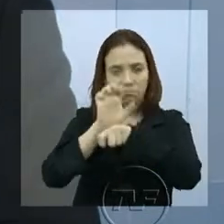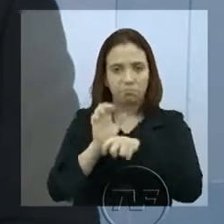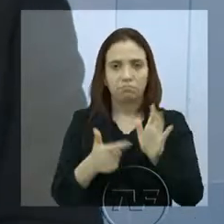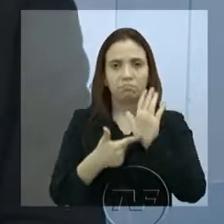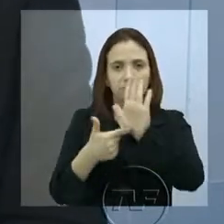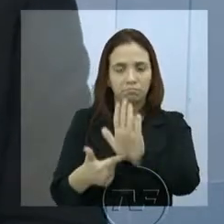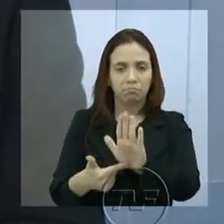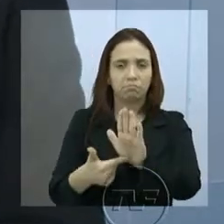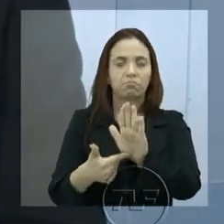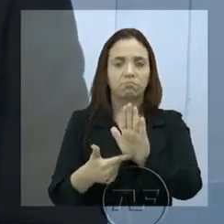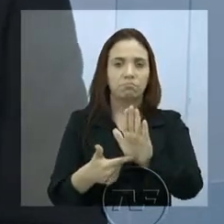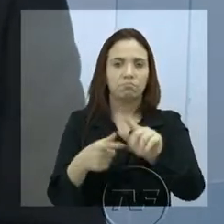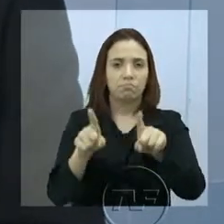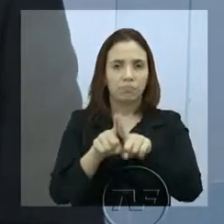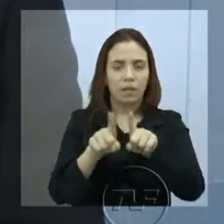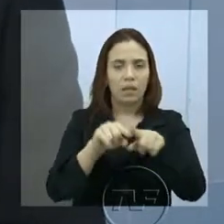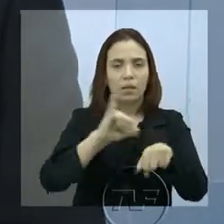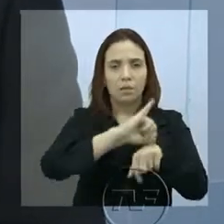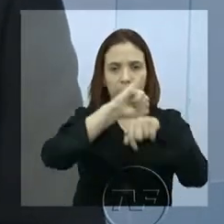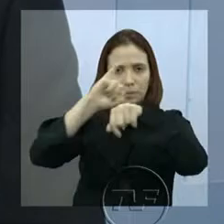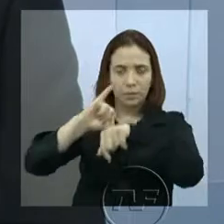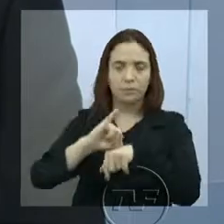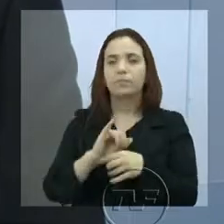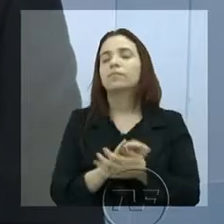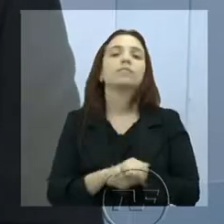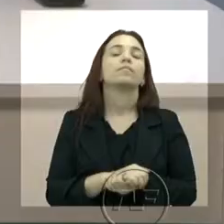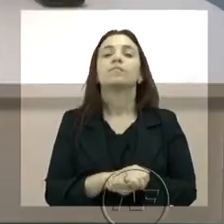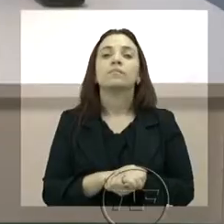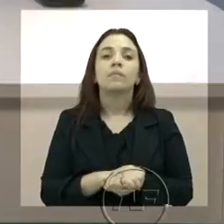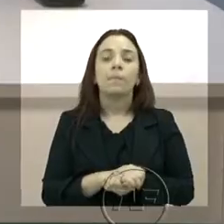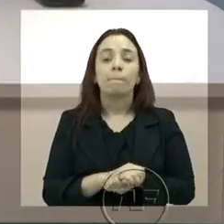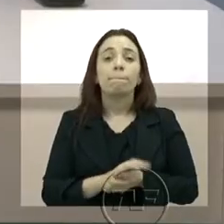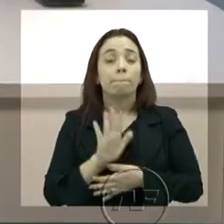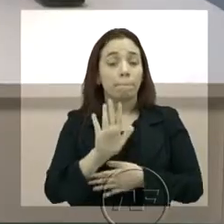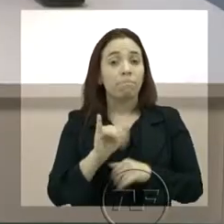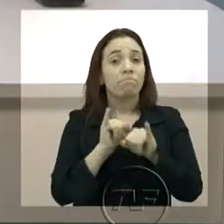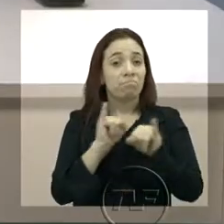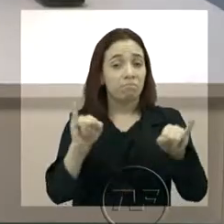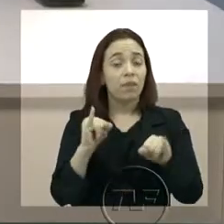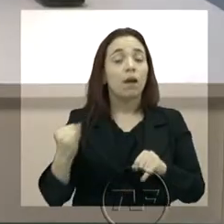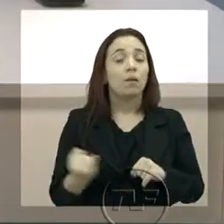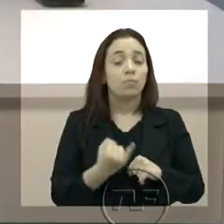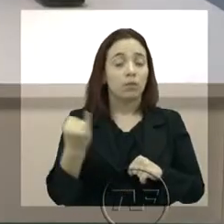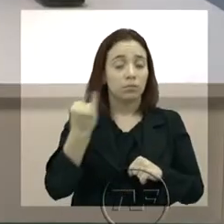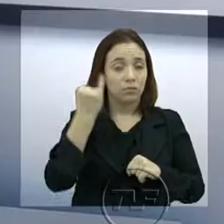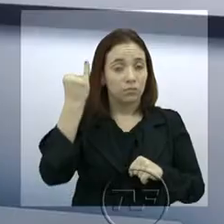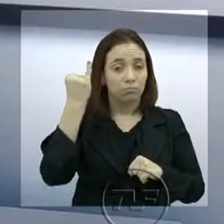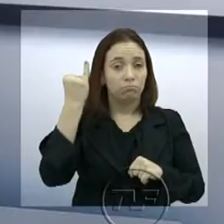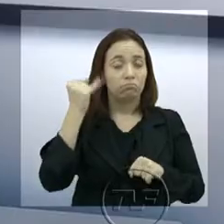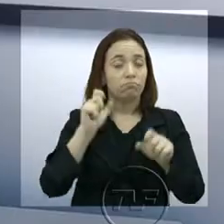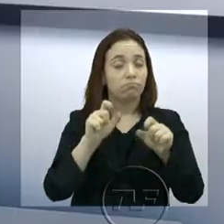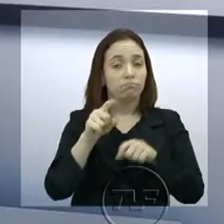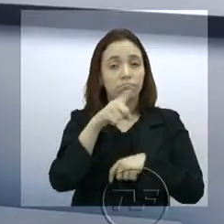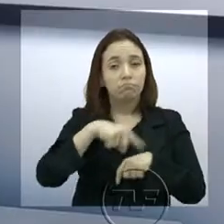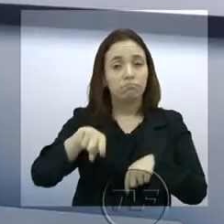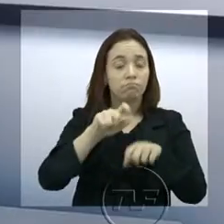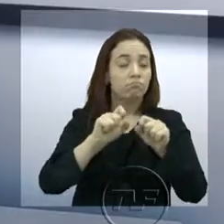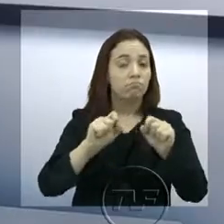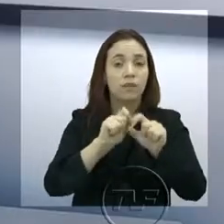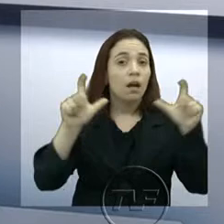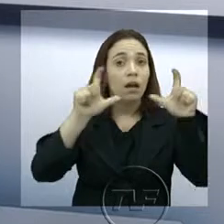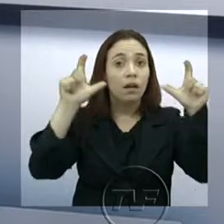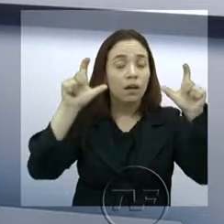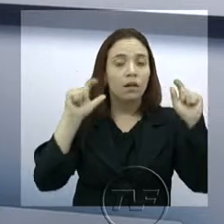e grandes municípios brasileiros. Agora, um dado importante deste alerta, né, desta